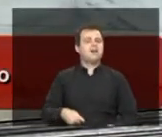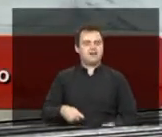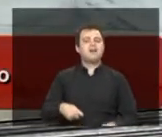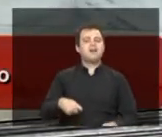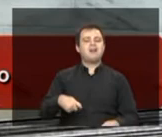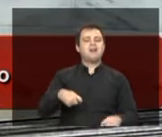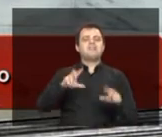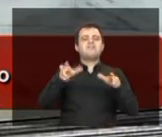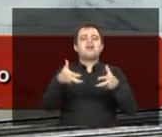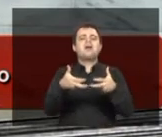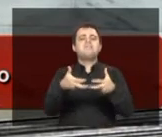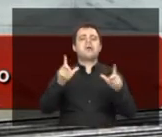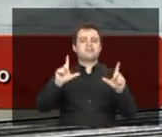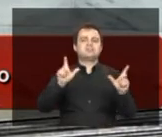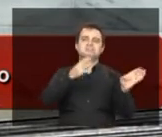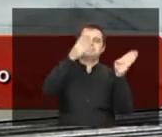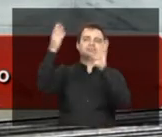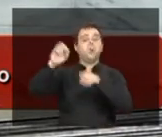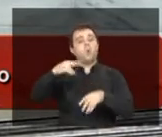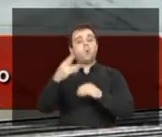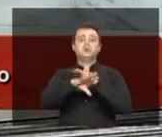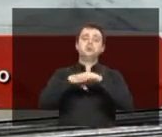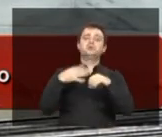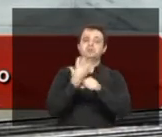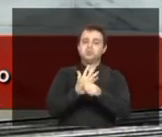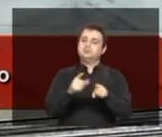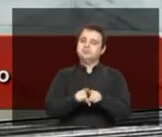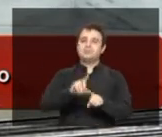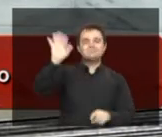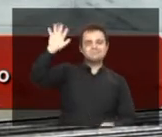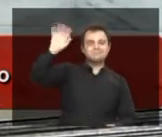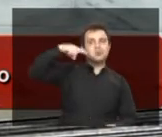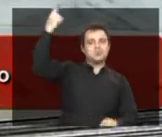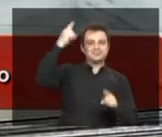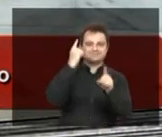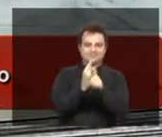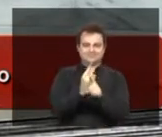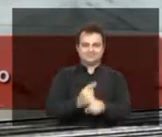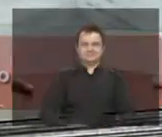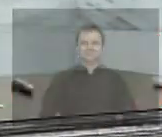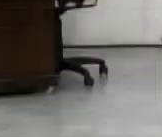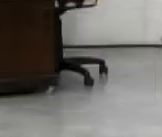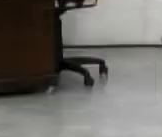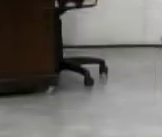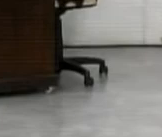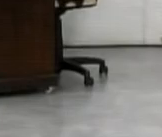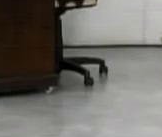durante a programação da TV Câmara e também no nosso canal do YouTube. Até a próxima.